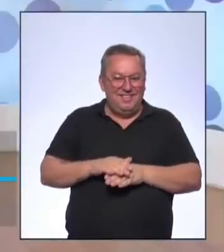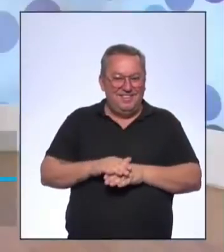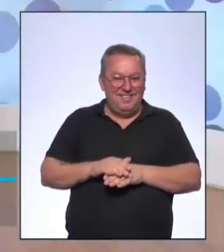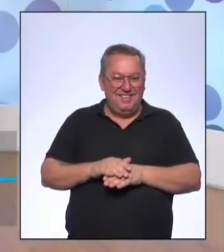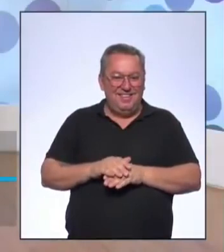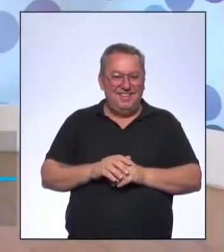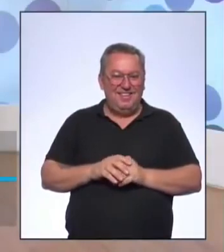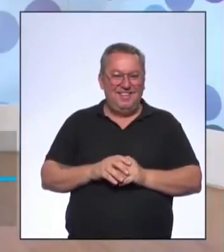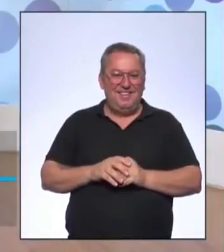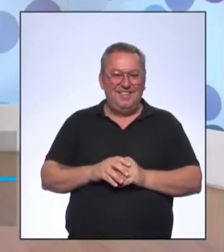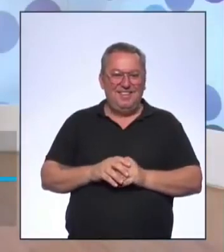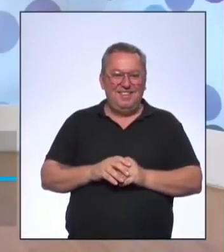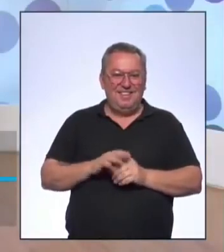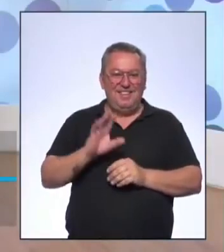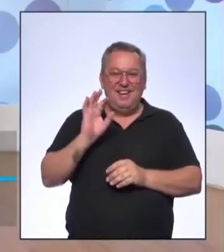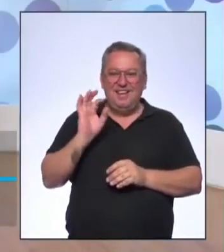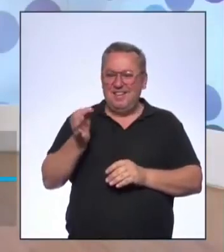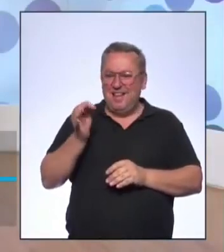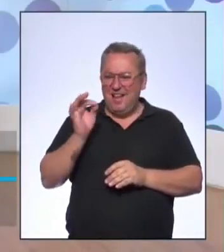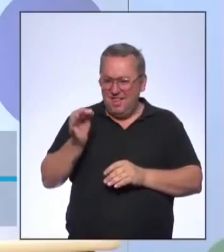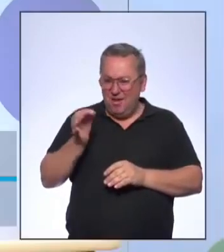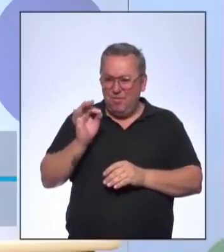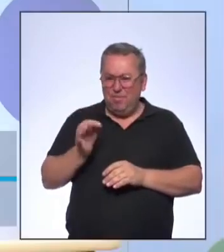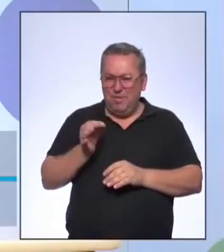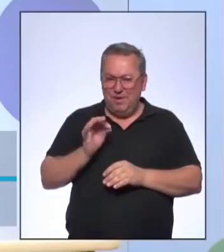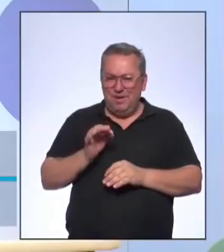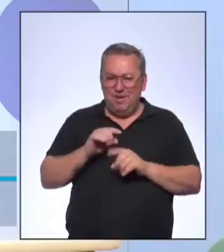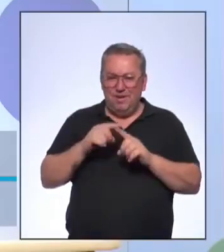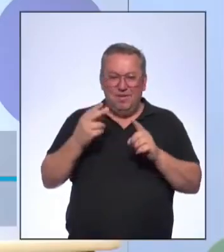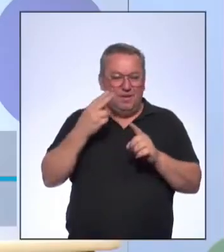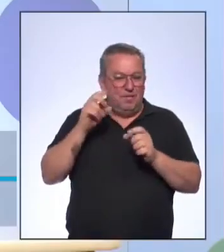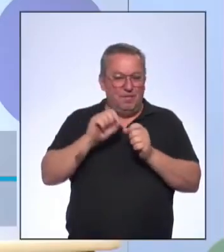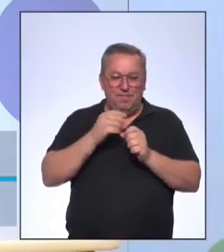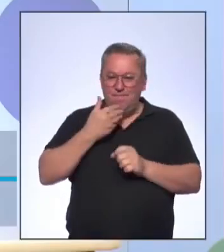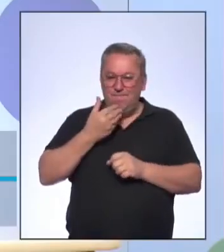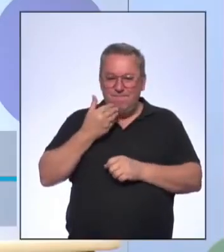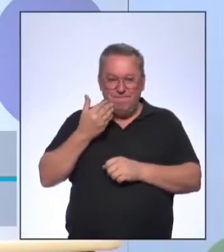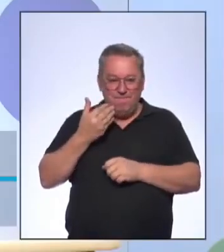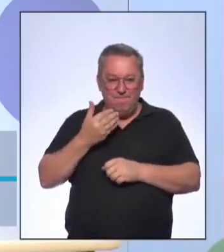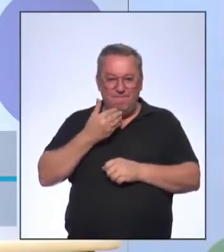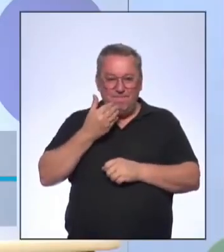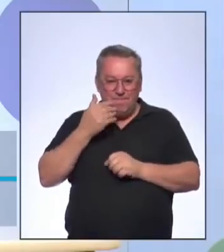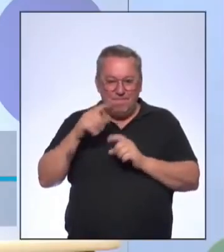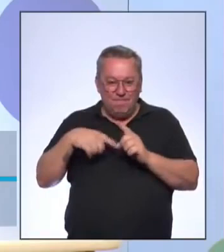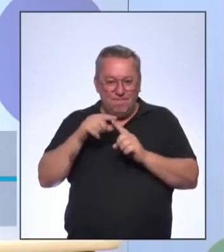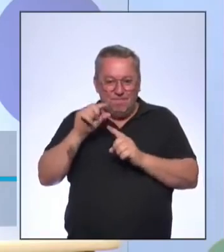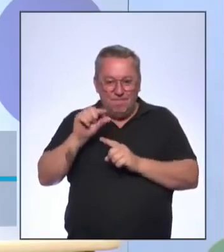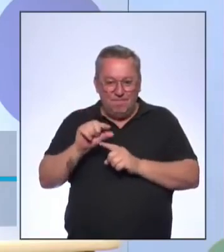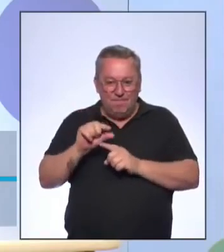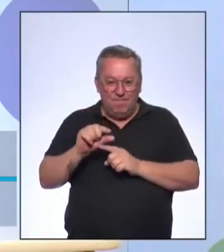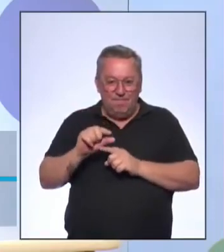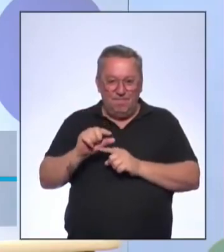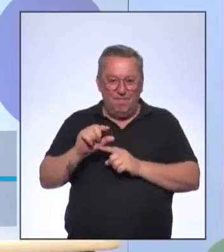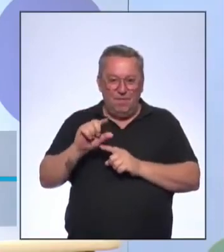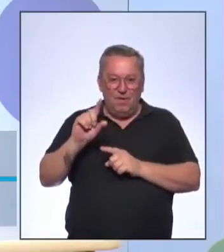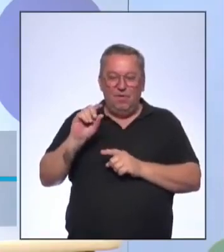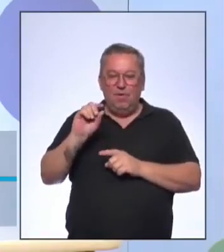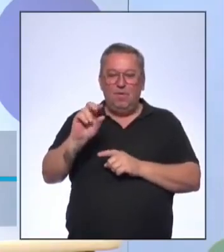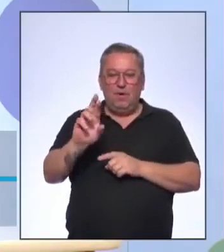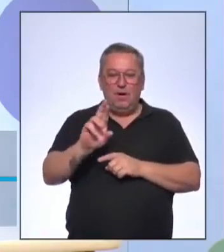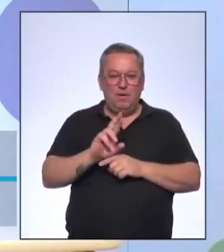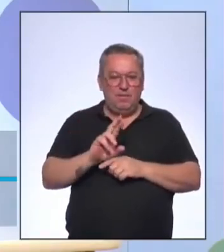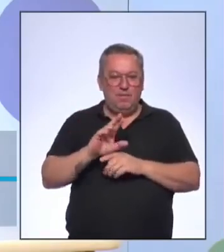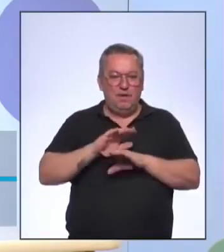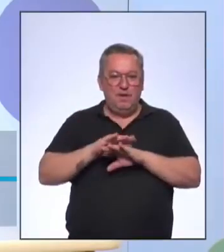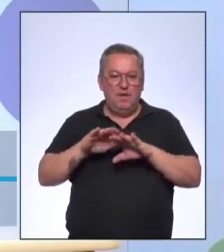vou dar a resposta. Exatamente isso. Não vai dar para facilitar, não. Se facilitar mais um pouquinho, é só levantar, colocar a resposta